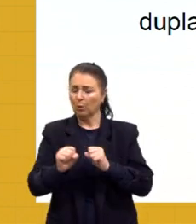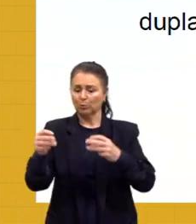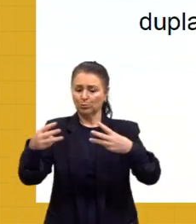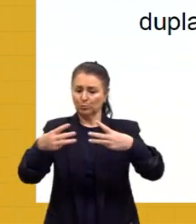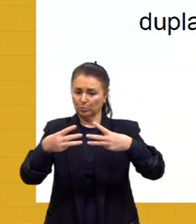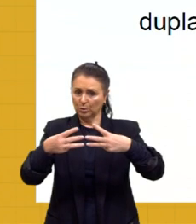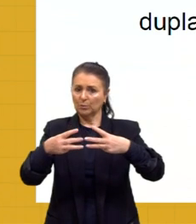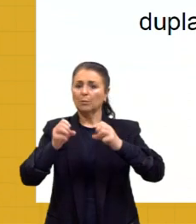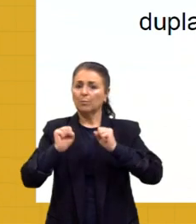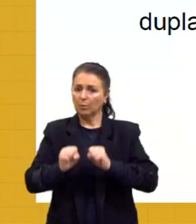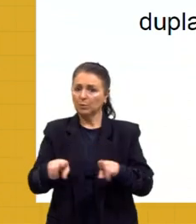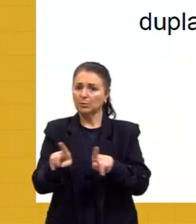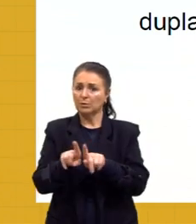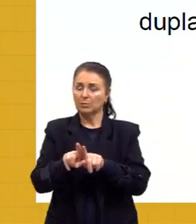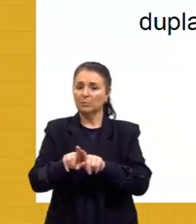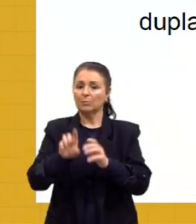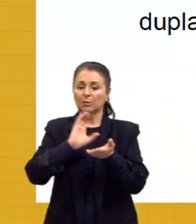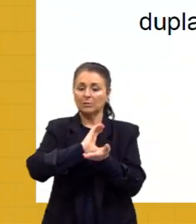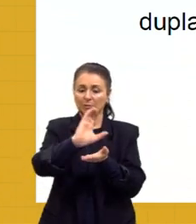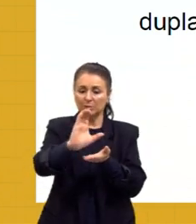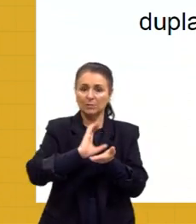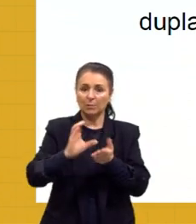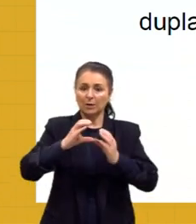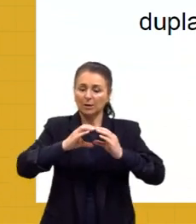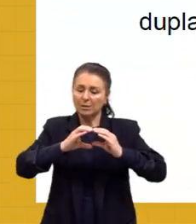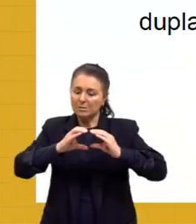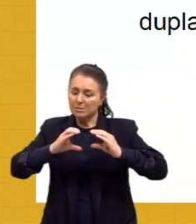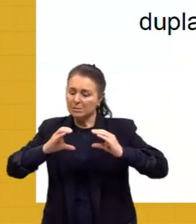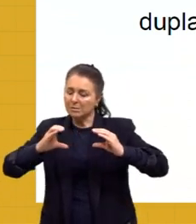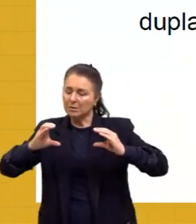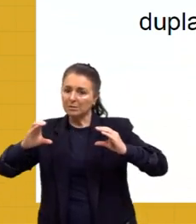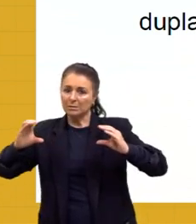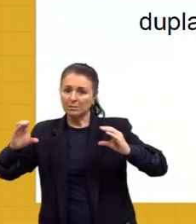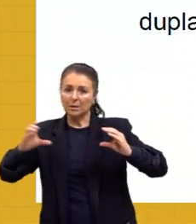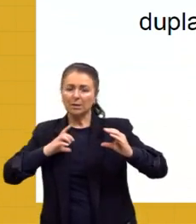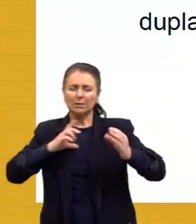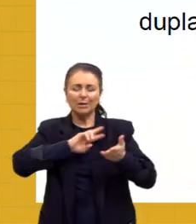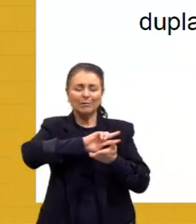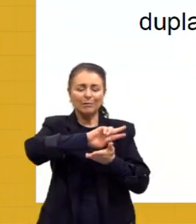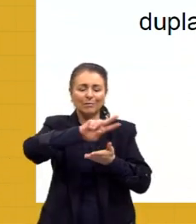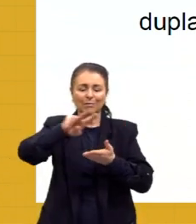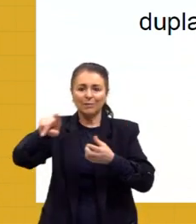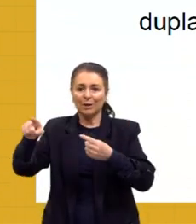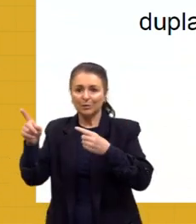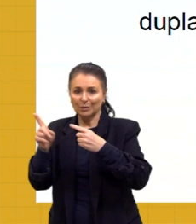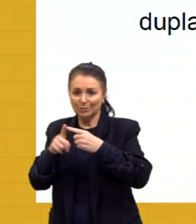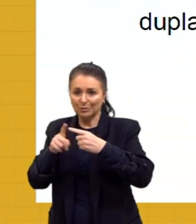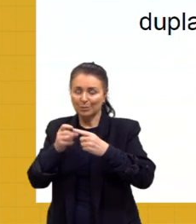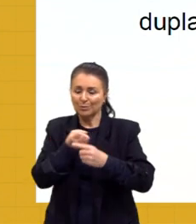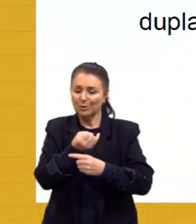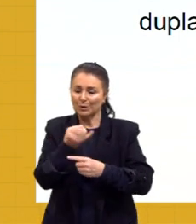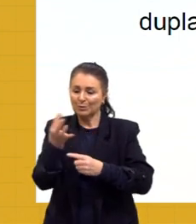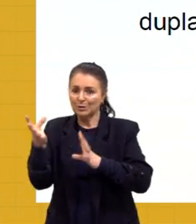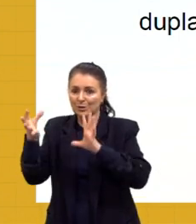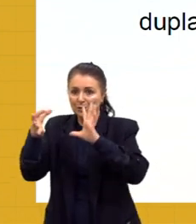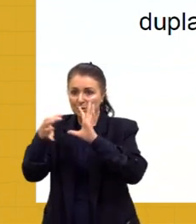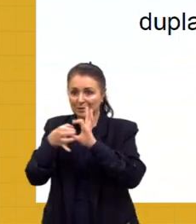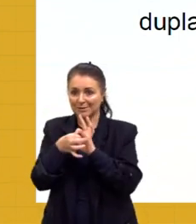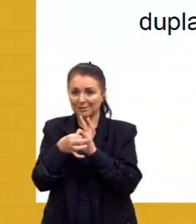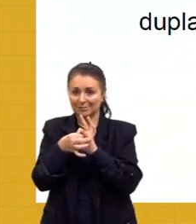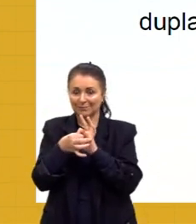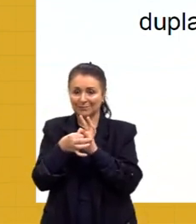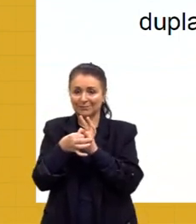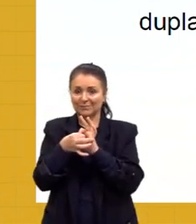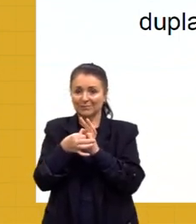tripla Claro que pode porque eu posso uma cadeia extensa que aí vai ter um variado tipo aí com variados tipos é de ligações entre elas